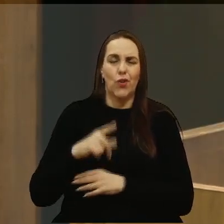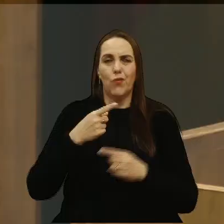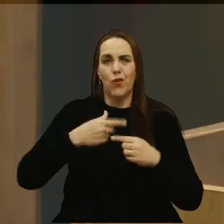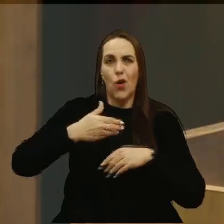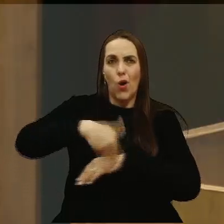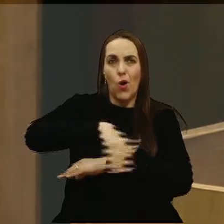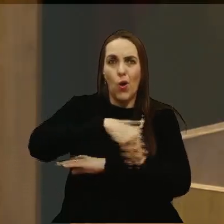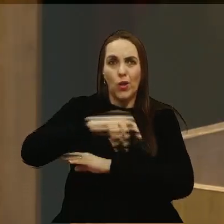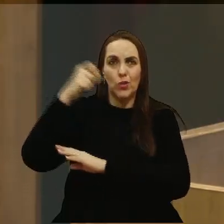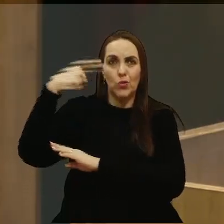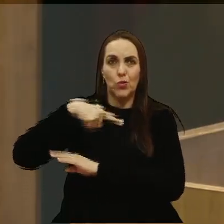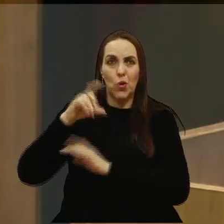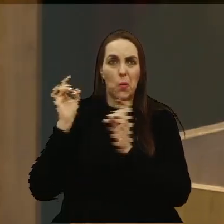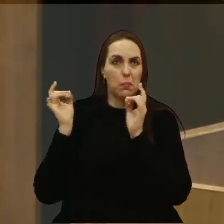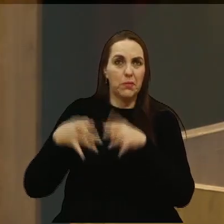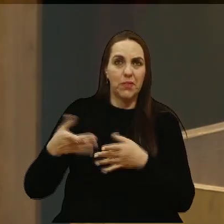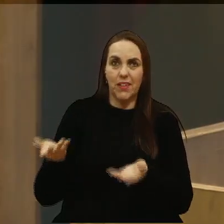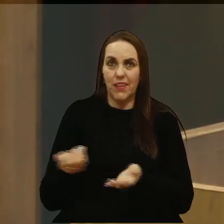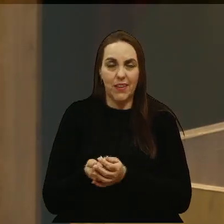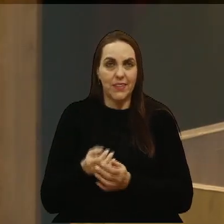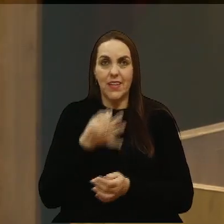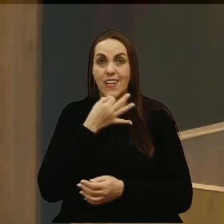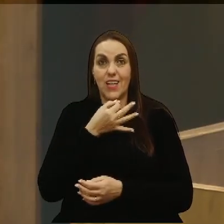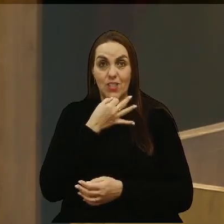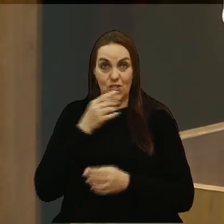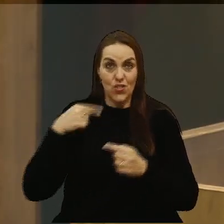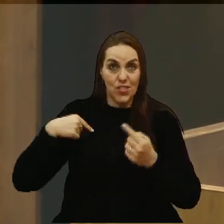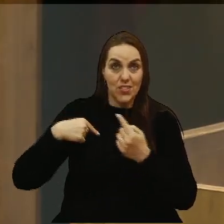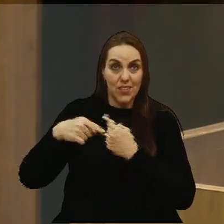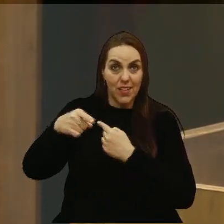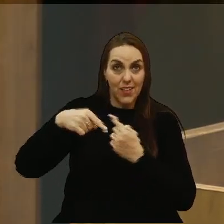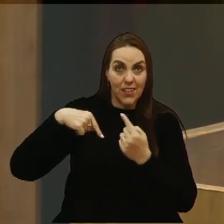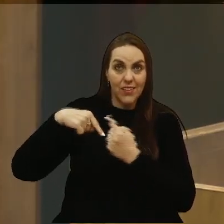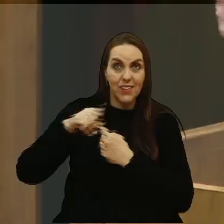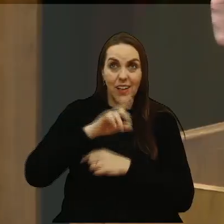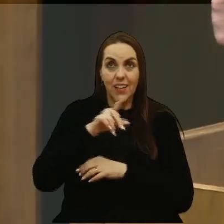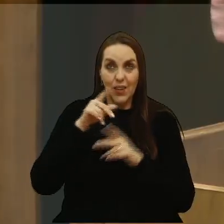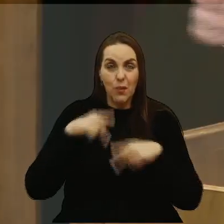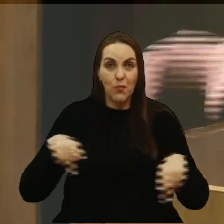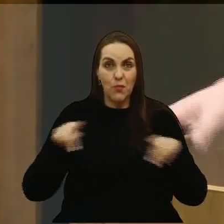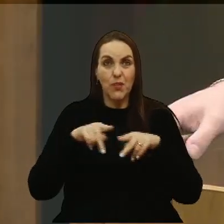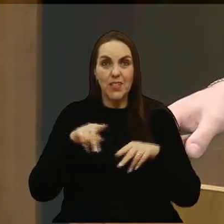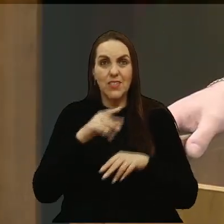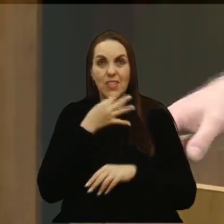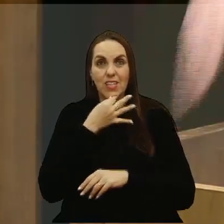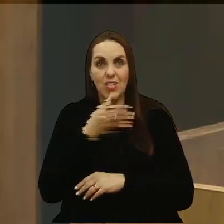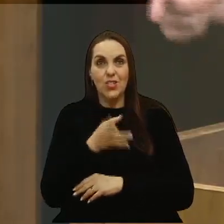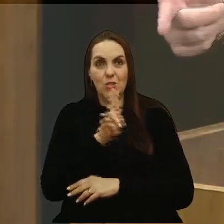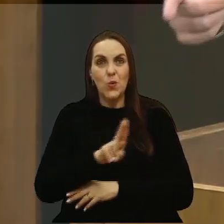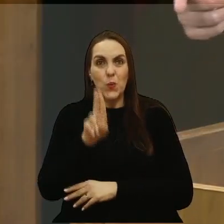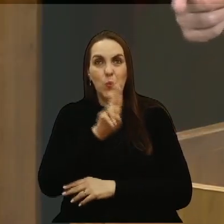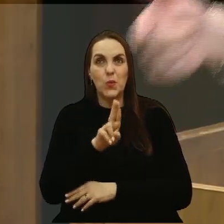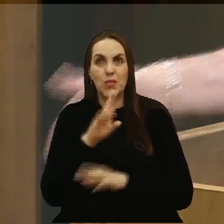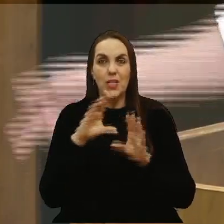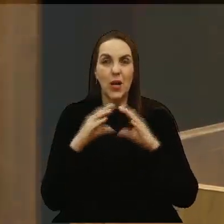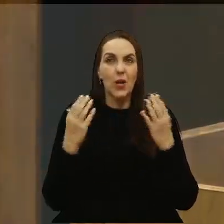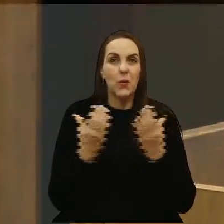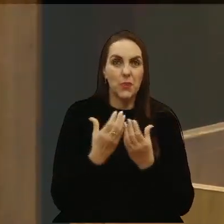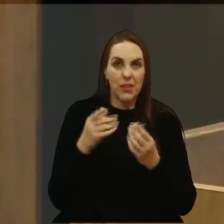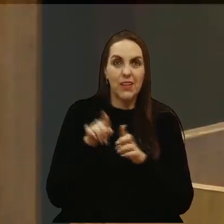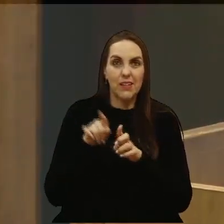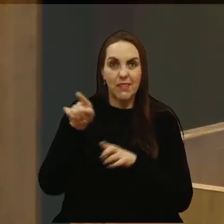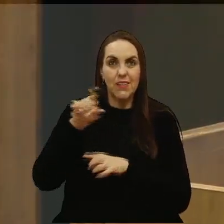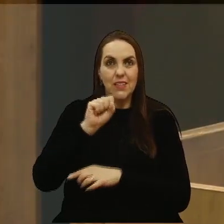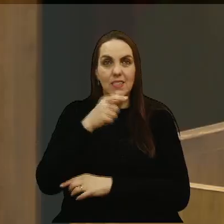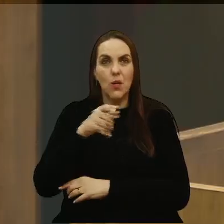ficar claro, a Rota do Sol passa em Caxias do Sul, tá, gente? A população caxiense usa. É a comunidade de São Pedro, que são